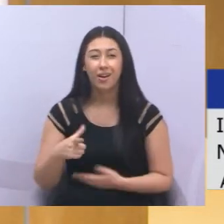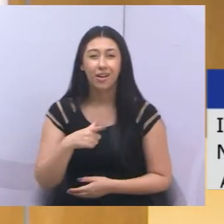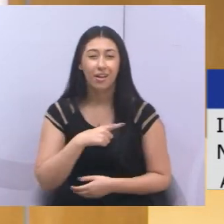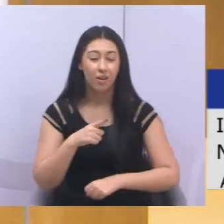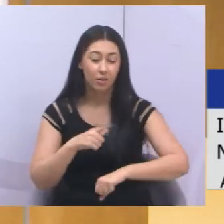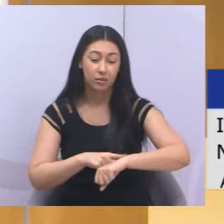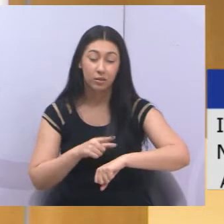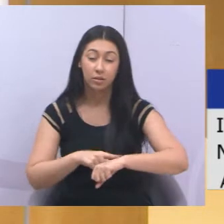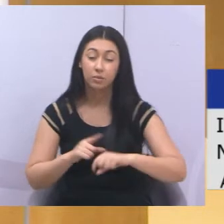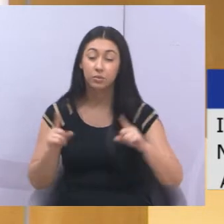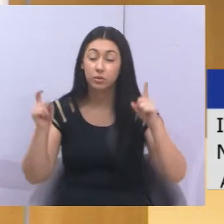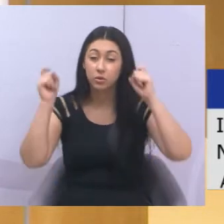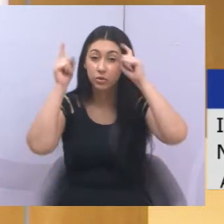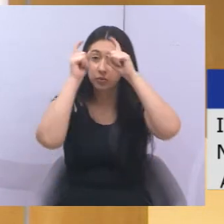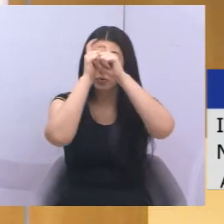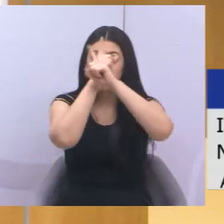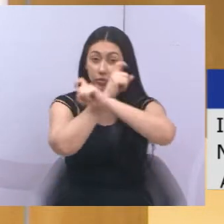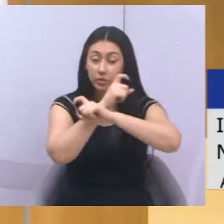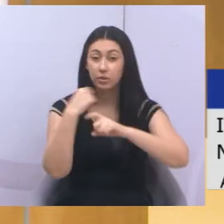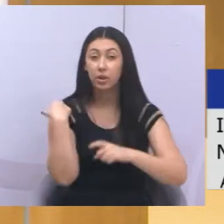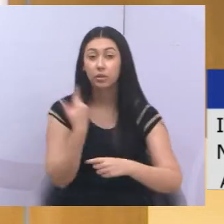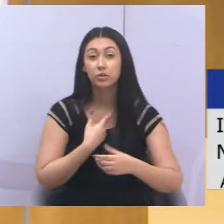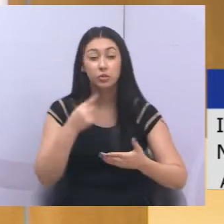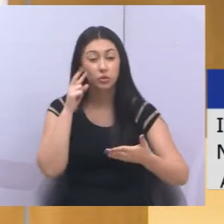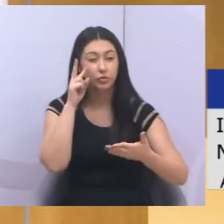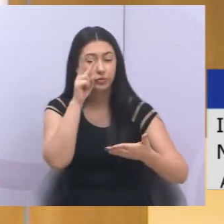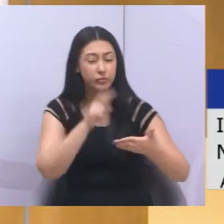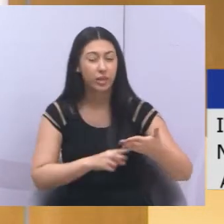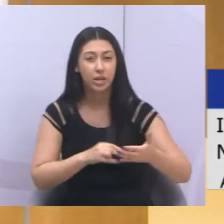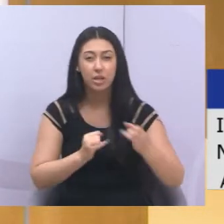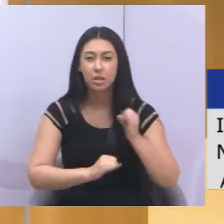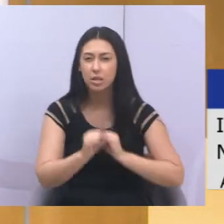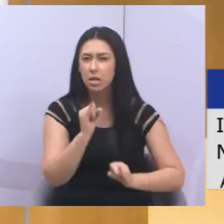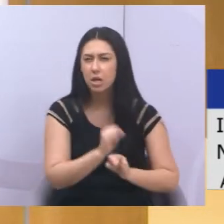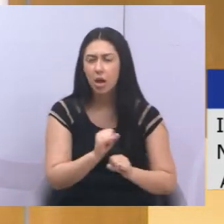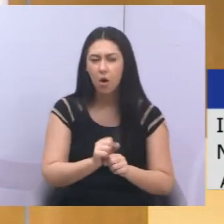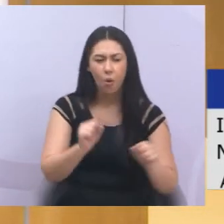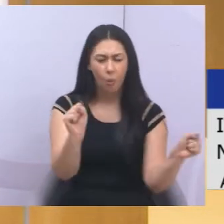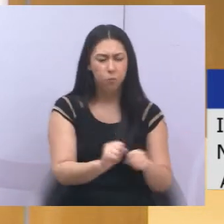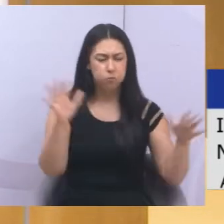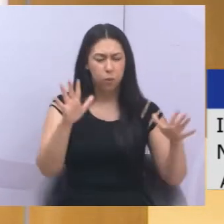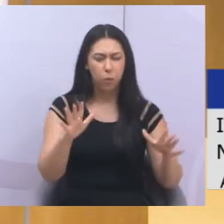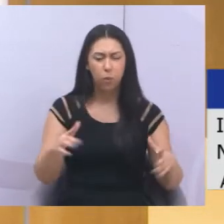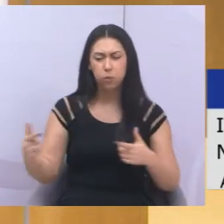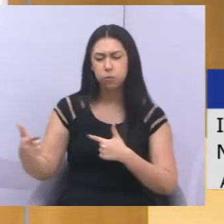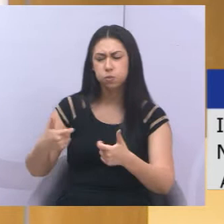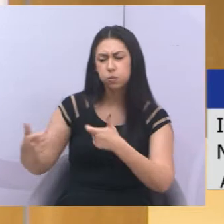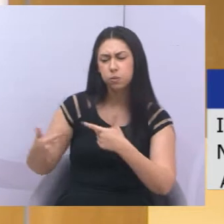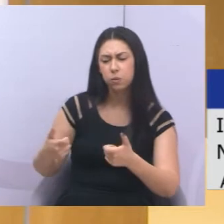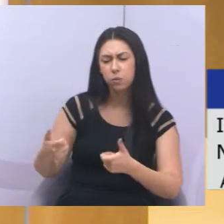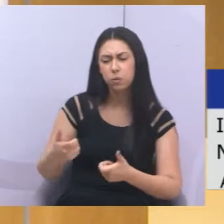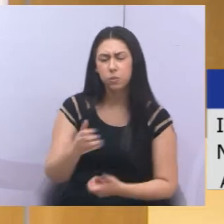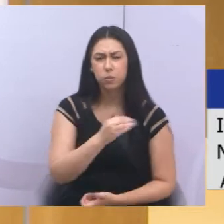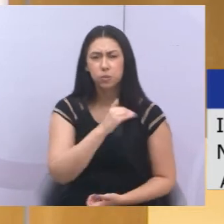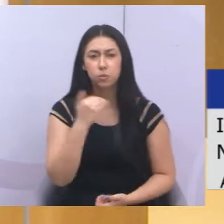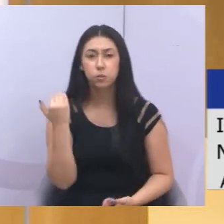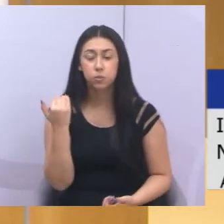crítico em que a gente vê na internet bomba, guerra, morte,